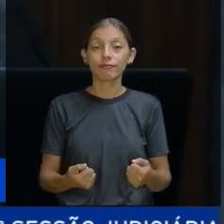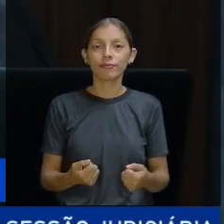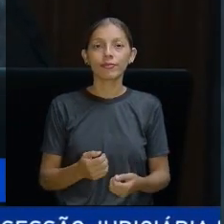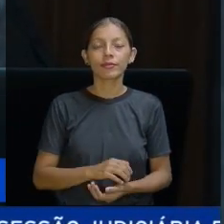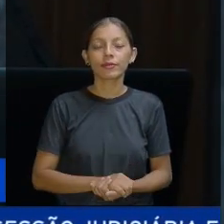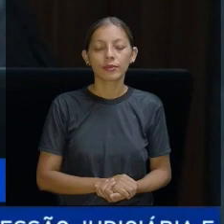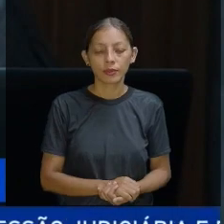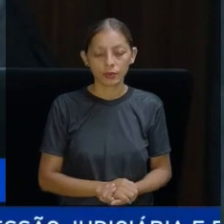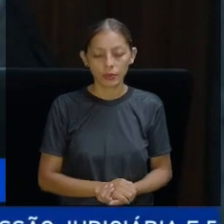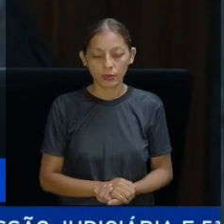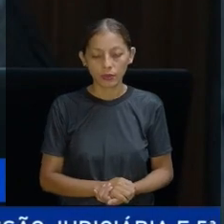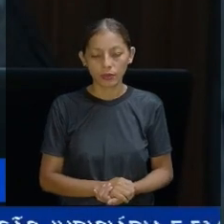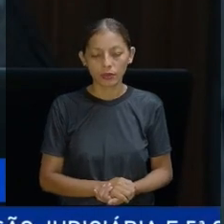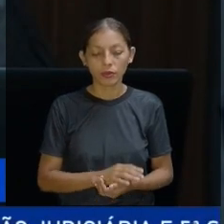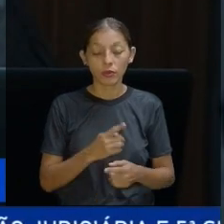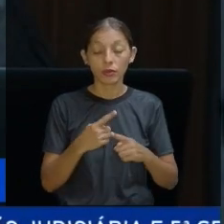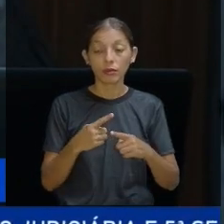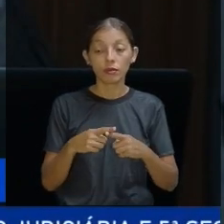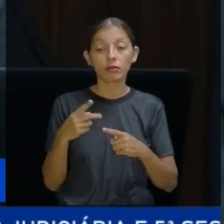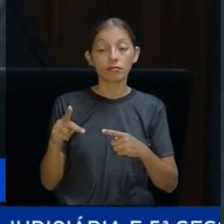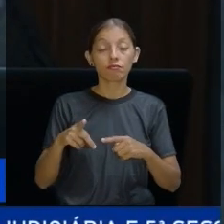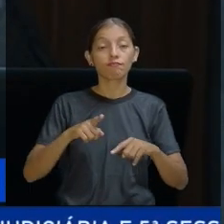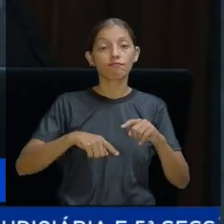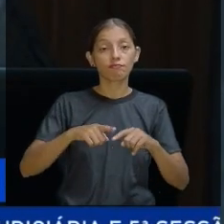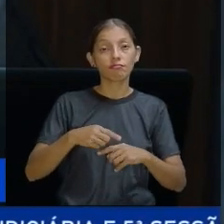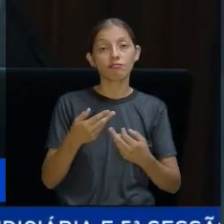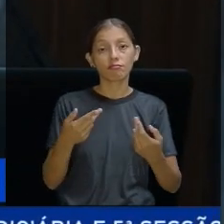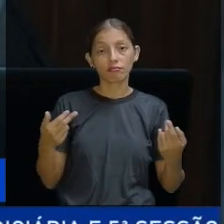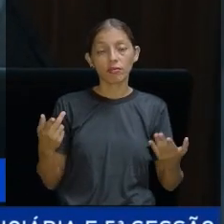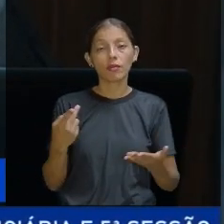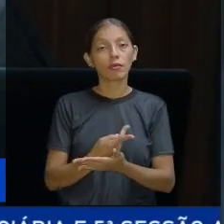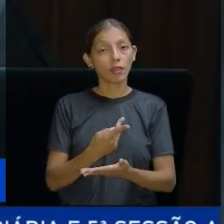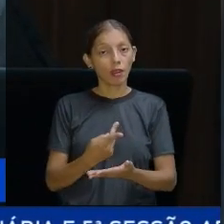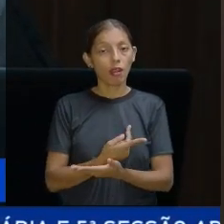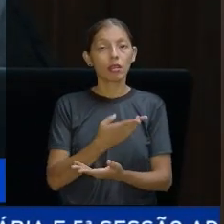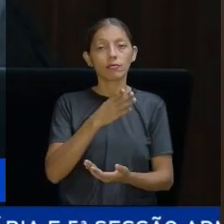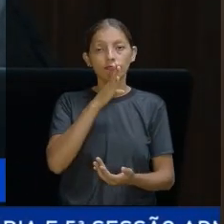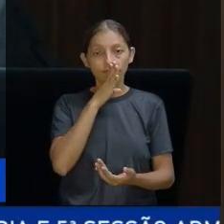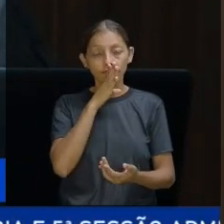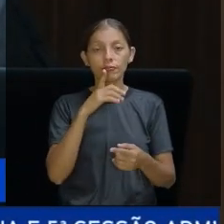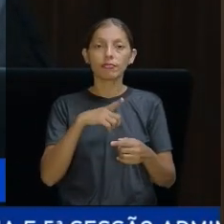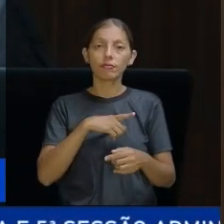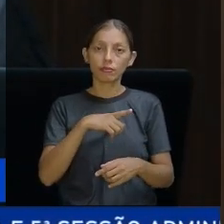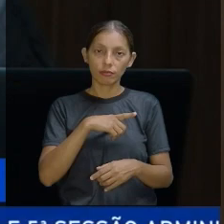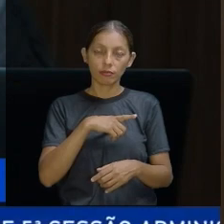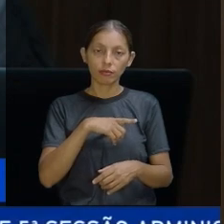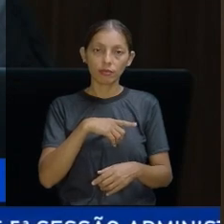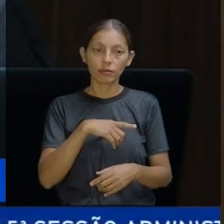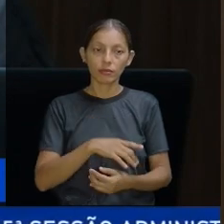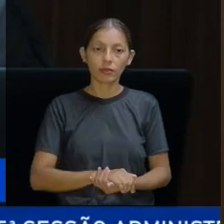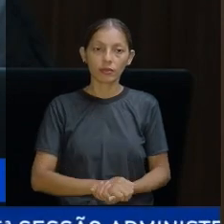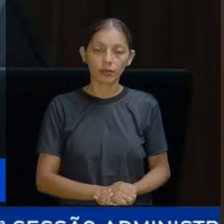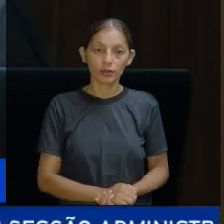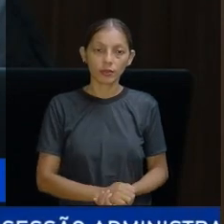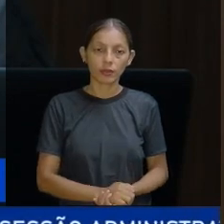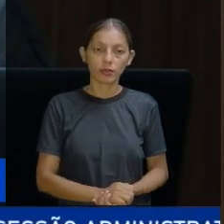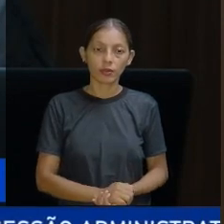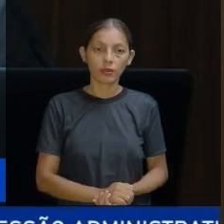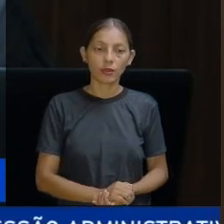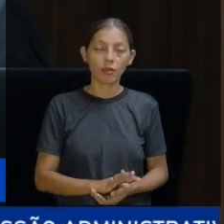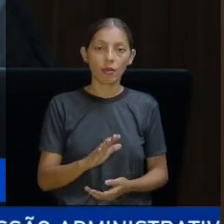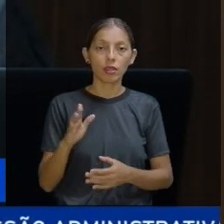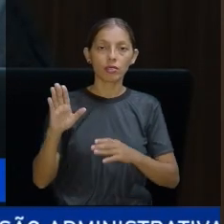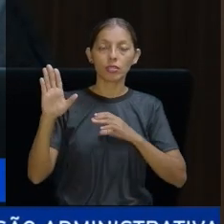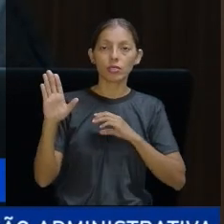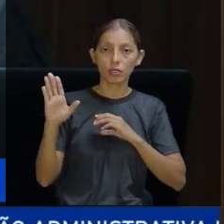aos requisitos do erro material, obscuridade, contradição e omissão, o que não foi evidenciado pelo recorrente em